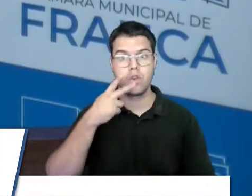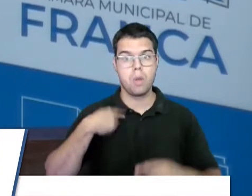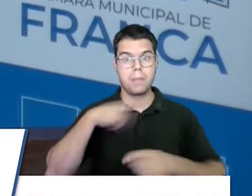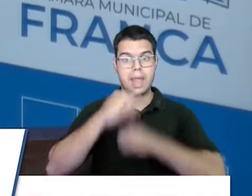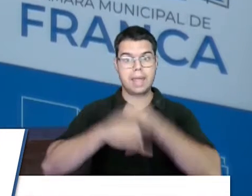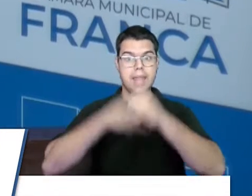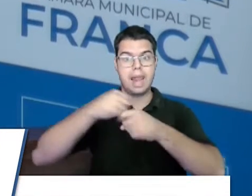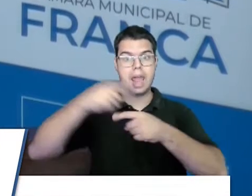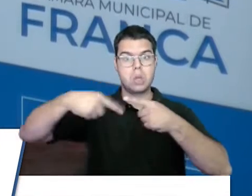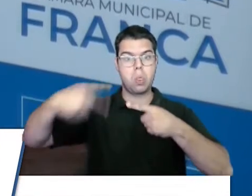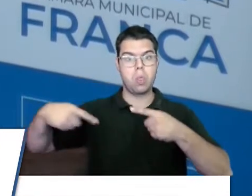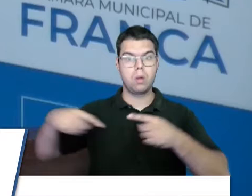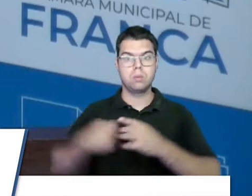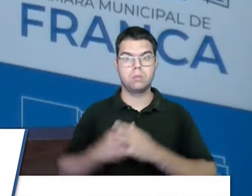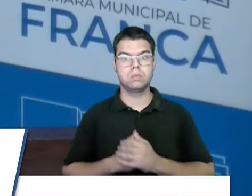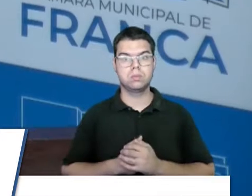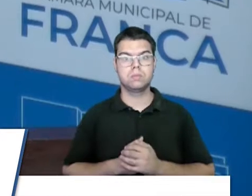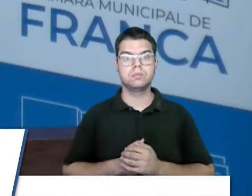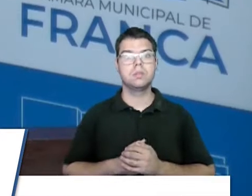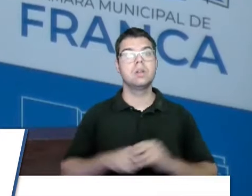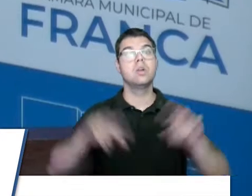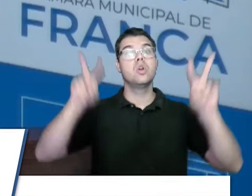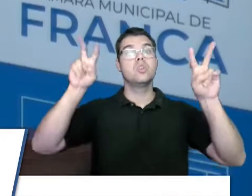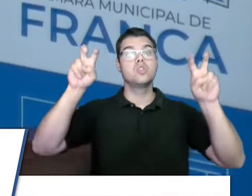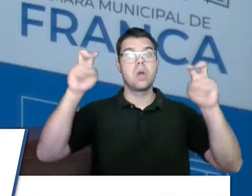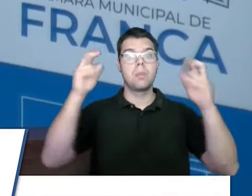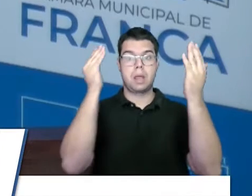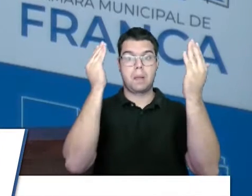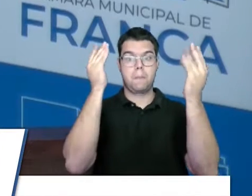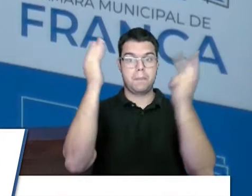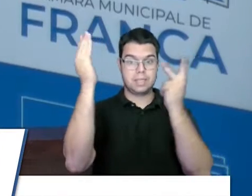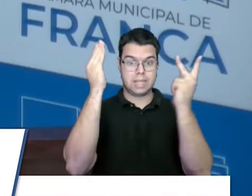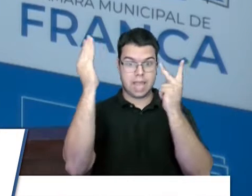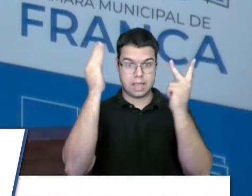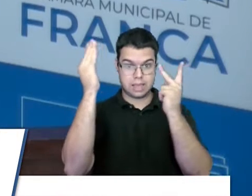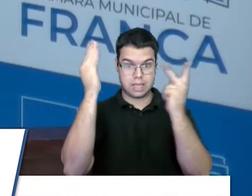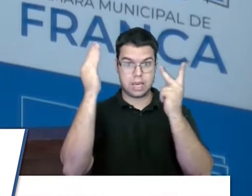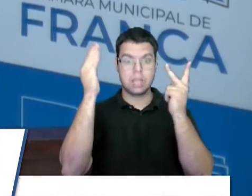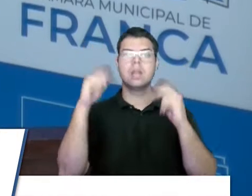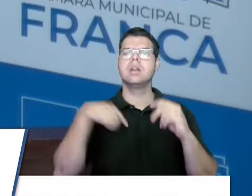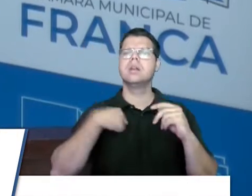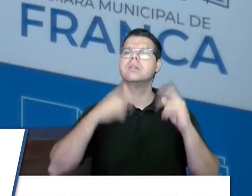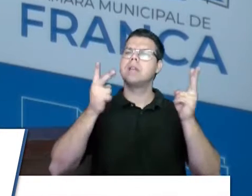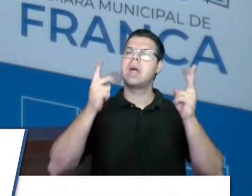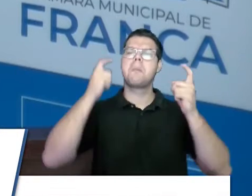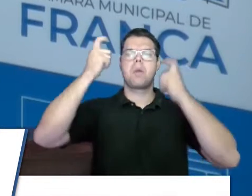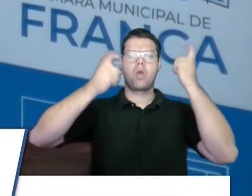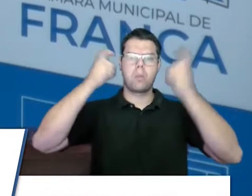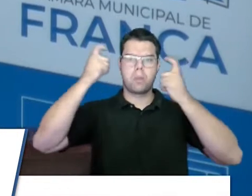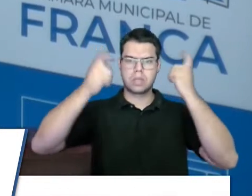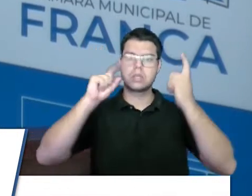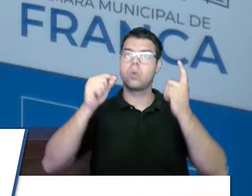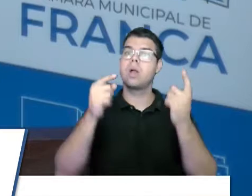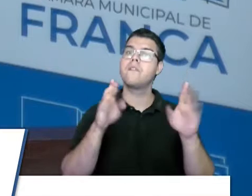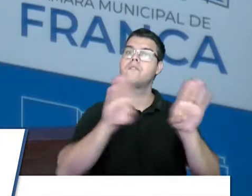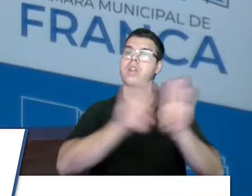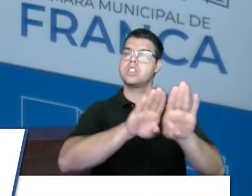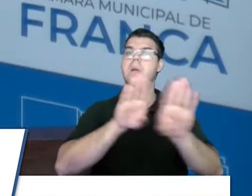a psiquiatria, né? E eu vi com muita preocupação o fechamento dos leitos do Allan